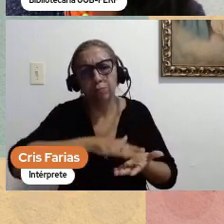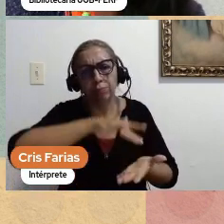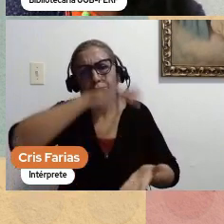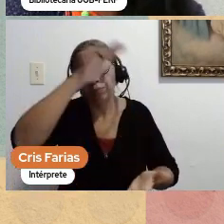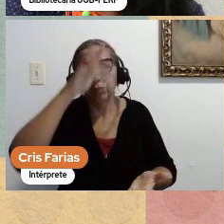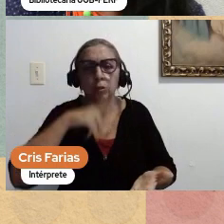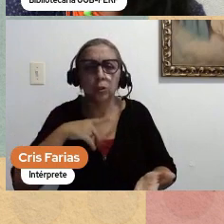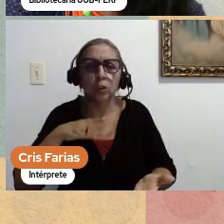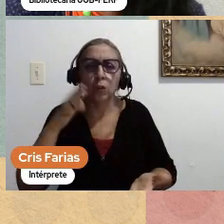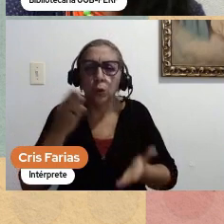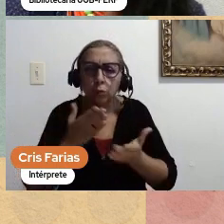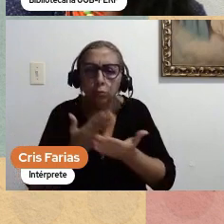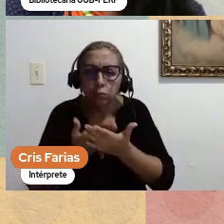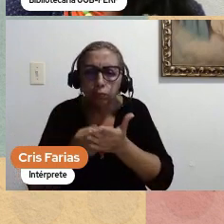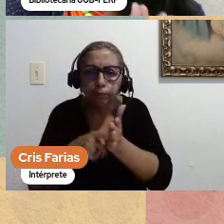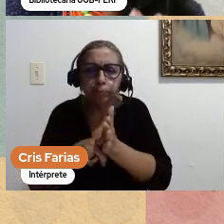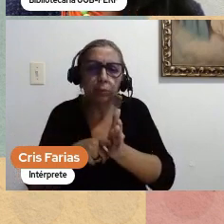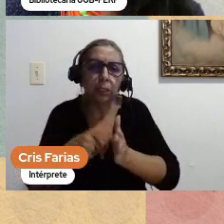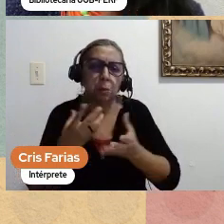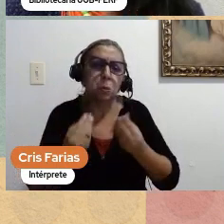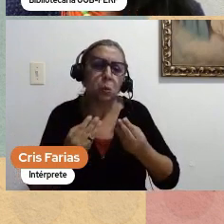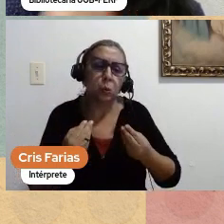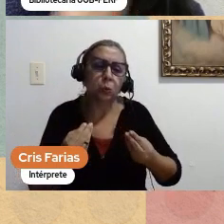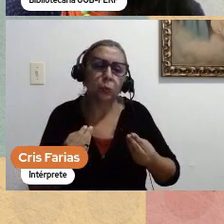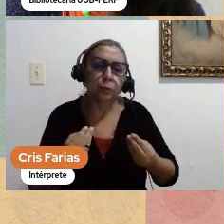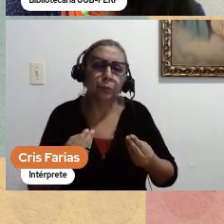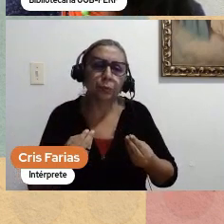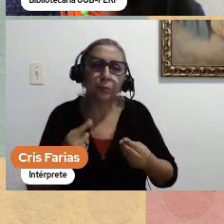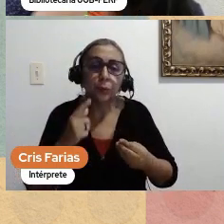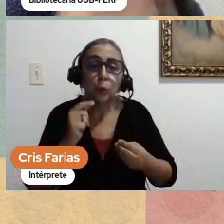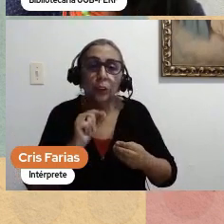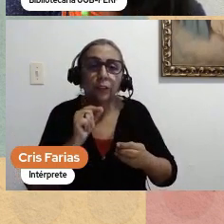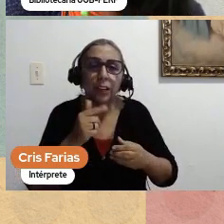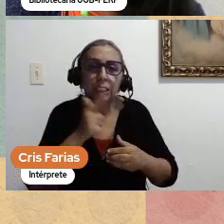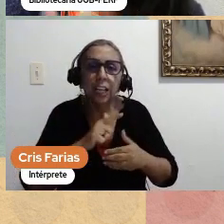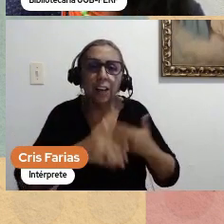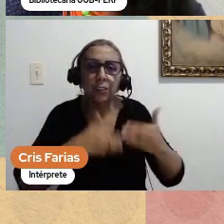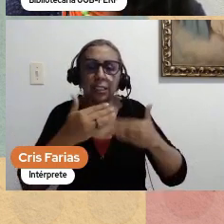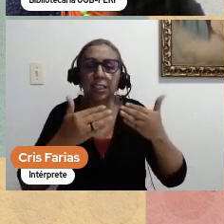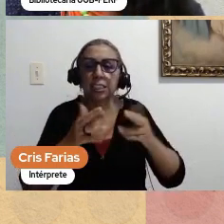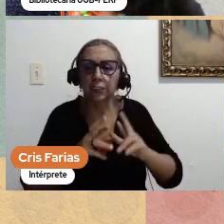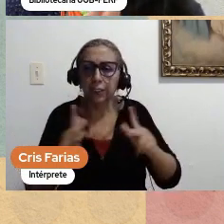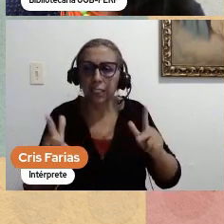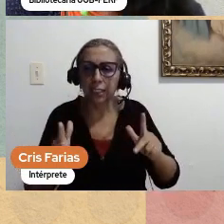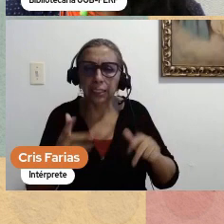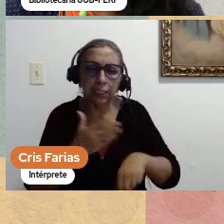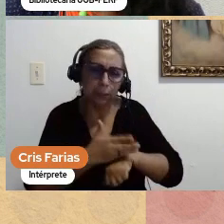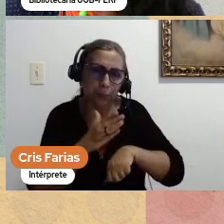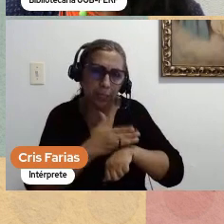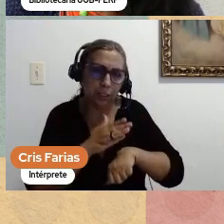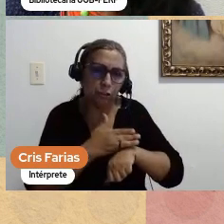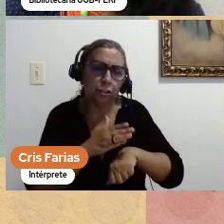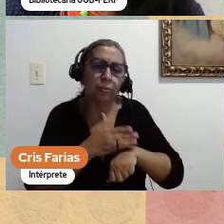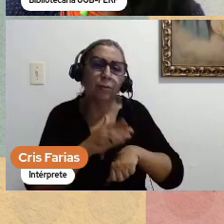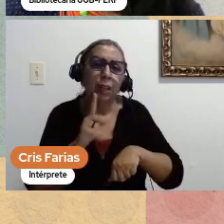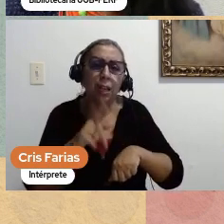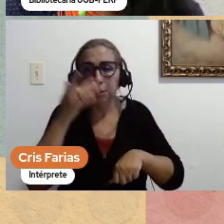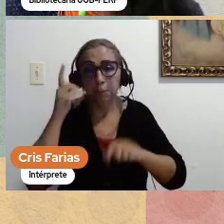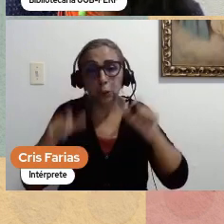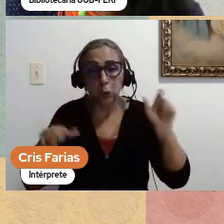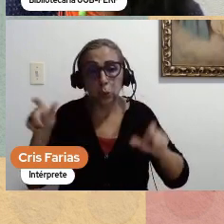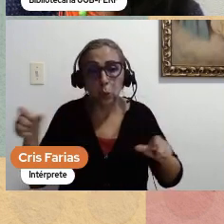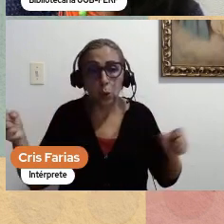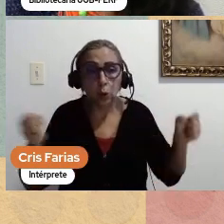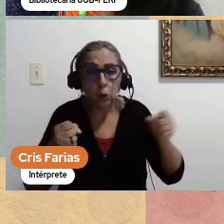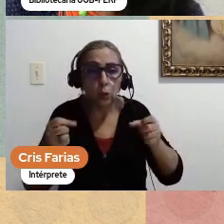fui nos estudos, tem bastante. O que faz avançar e fazer a diferença e ter a prática são as pessoas com seus grupos